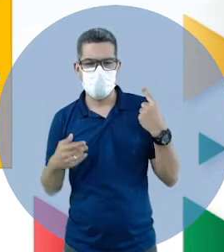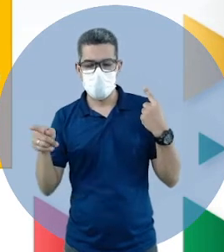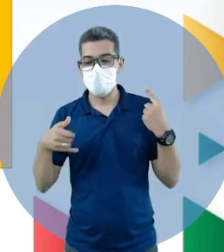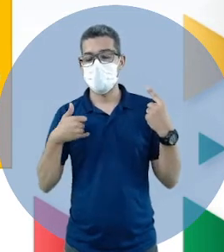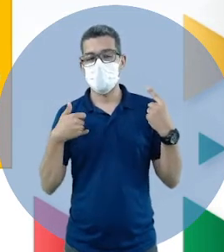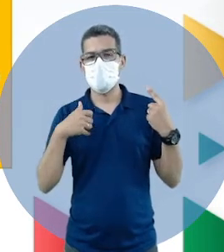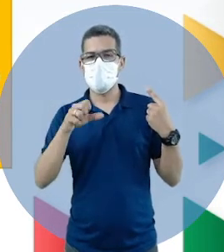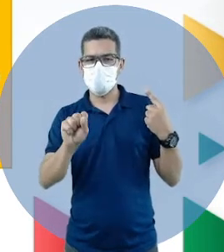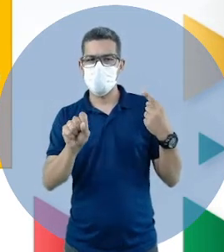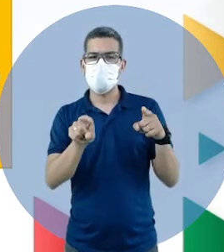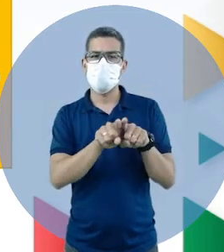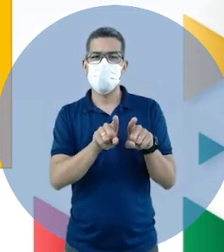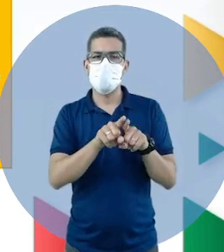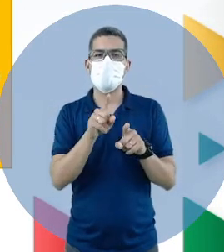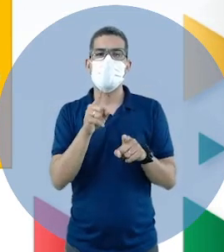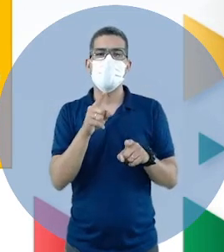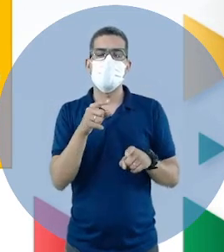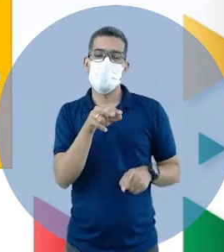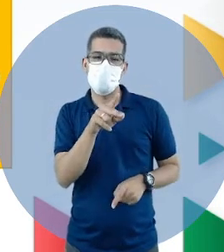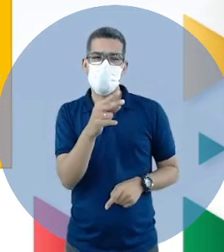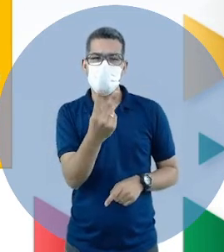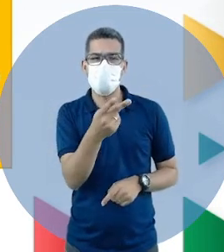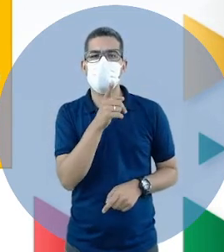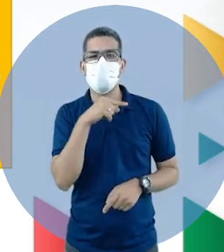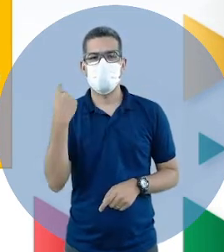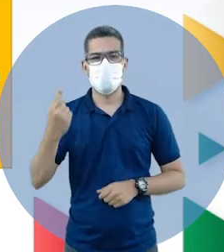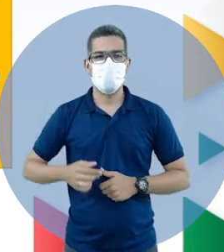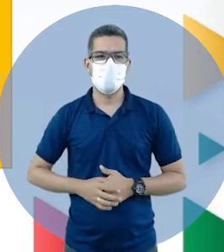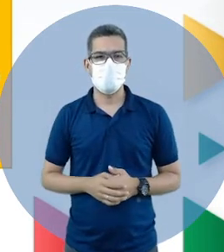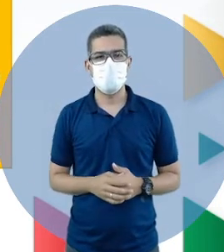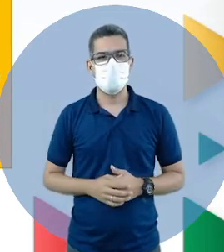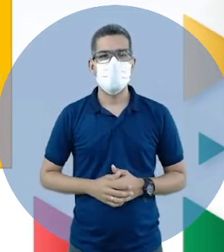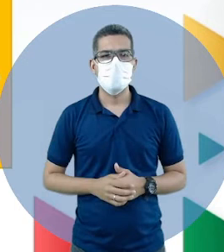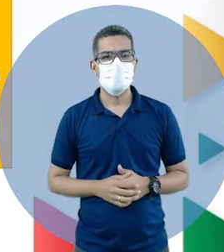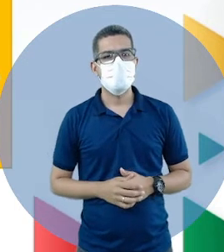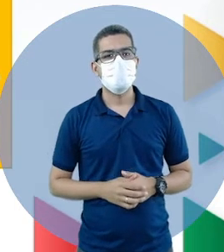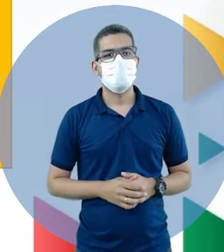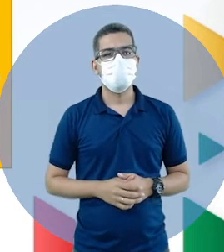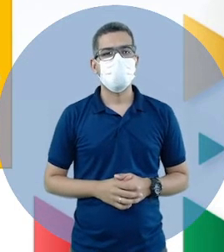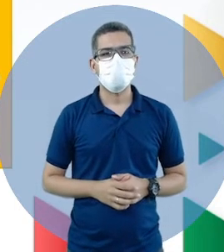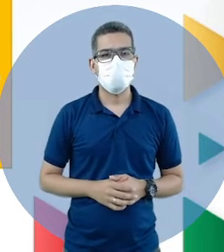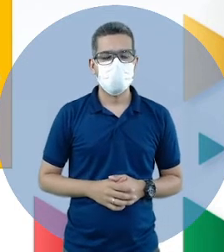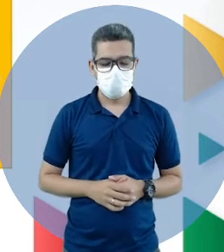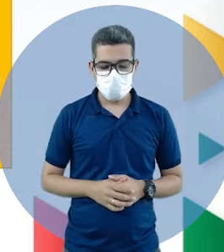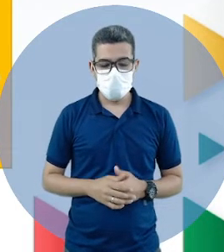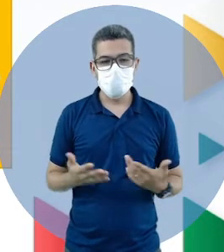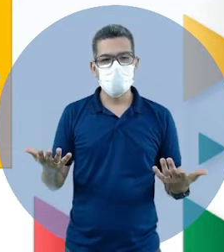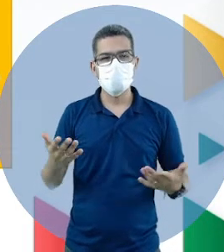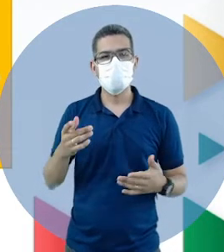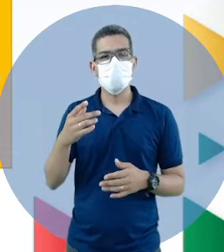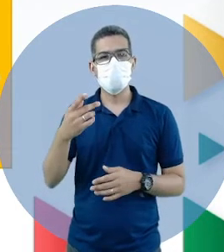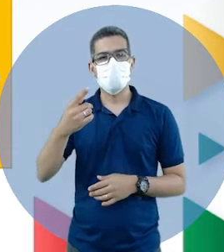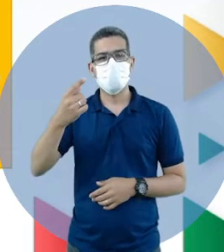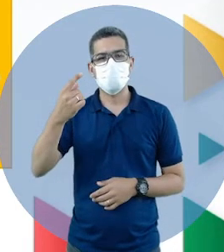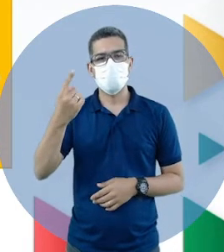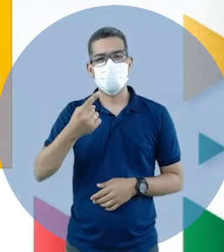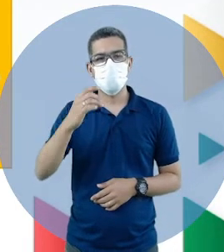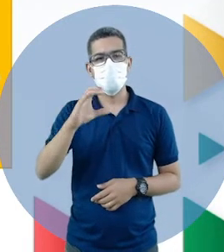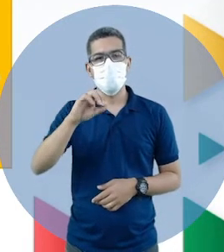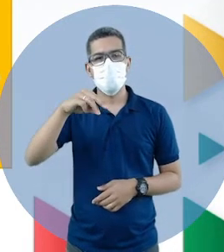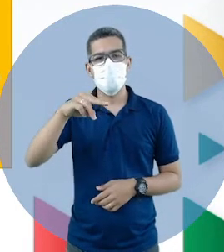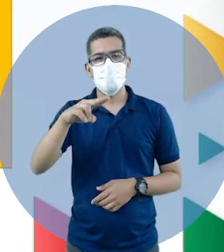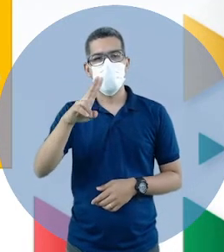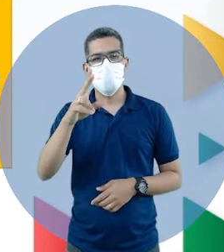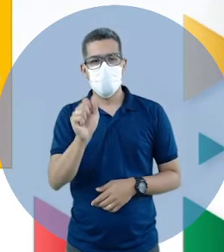irmãos mais velhos. Fez sua primeira comunhão aos 9 anos de idade e estudou em uma escola, certo?